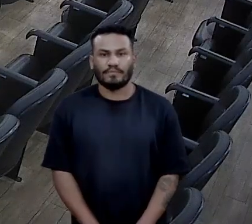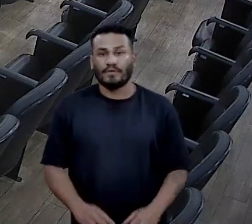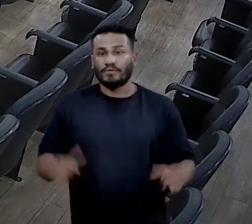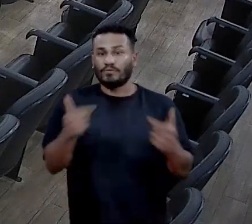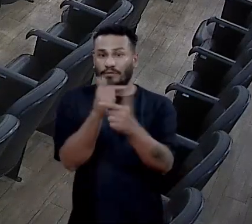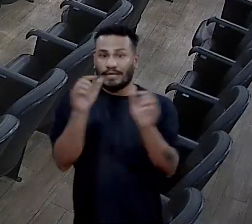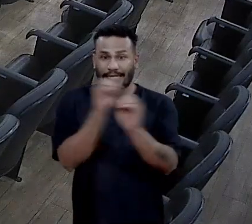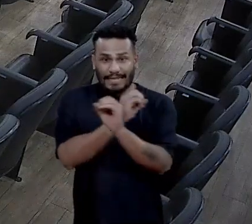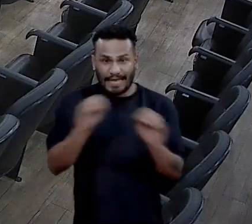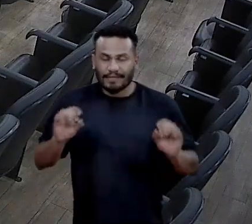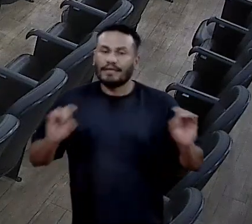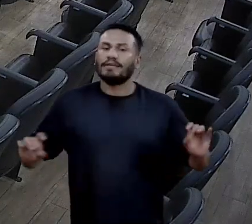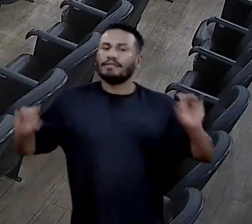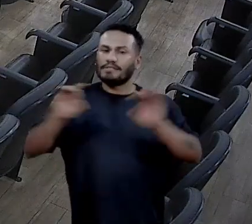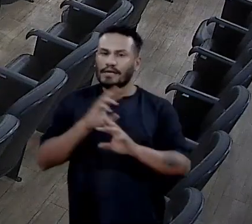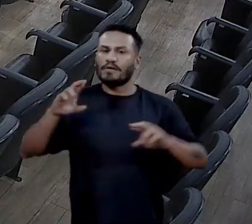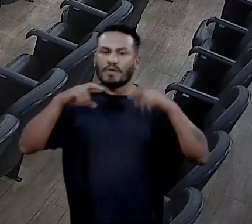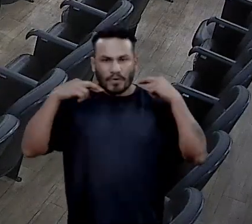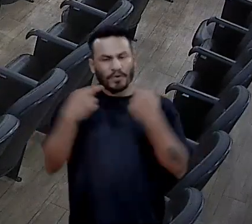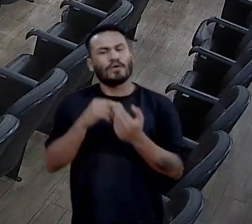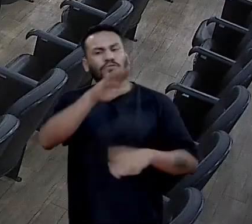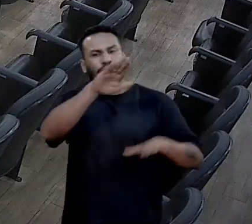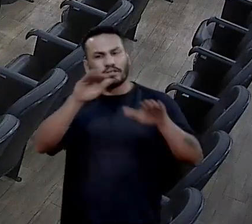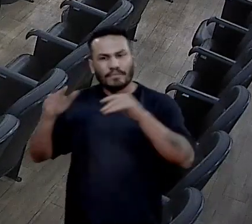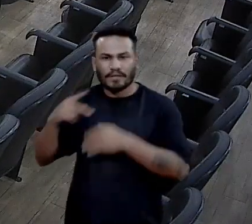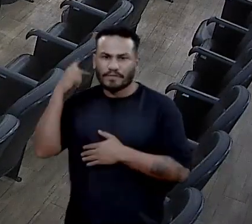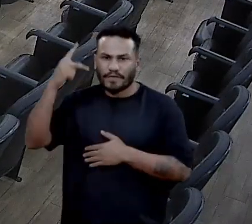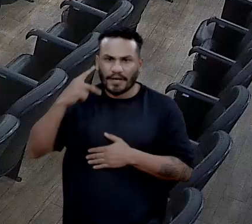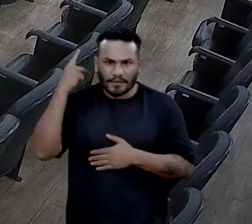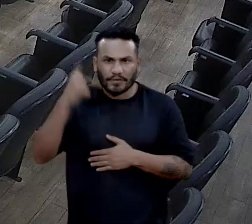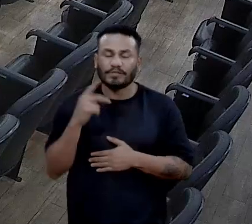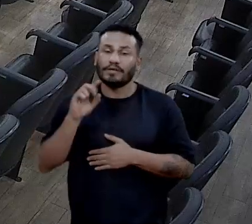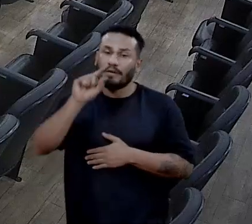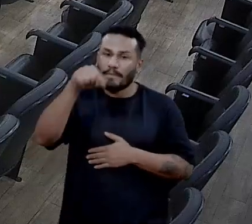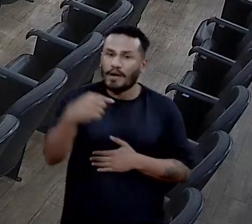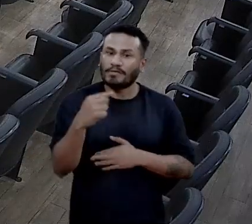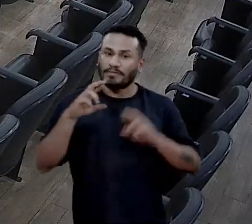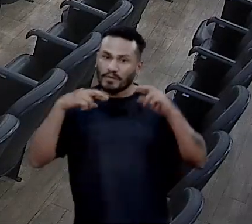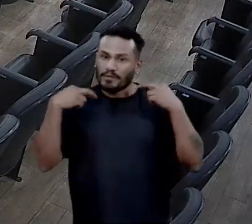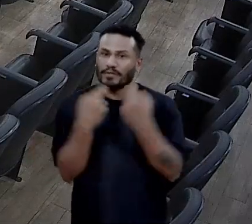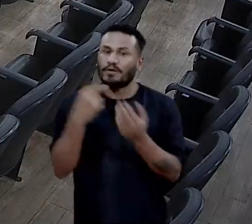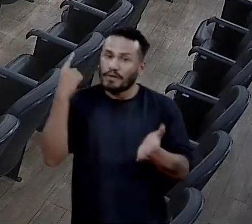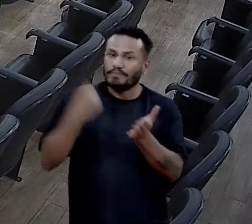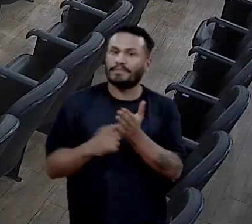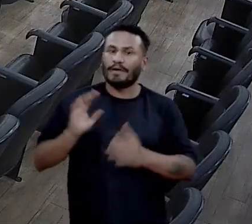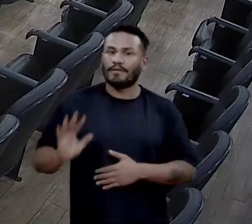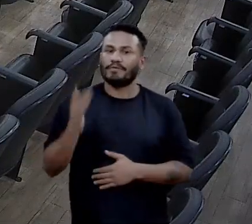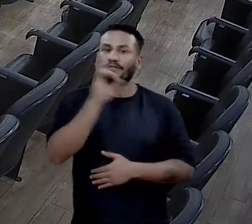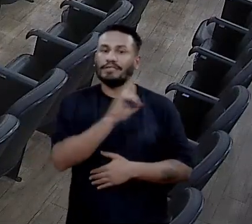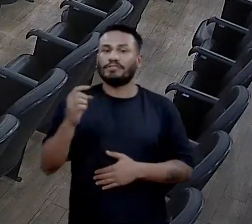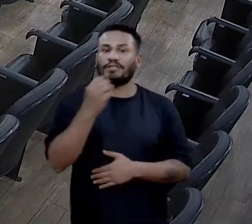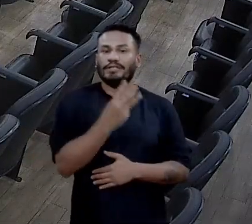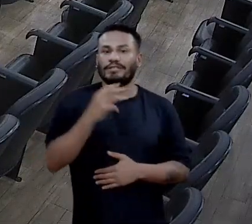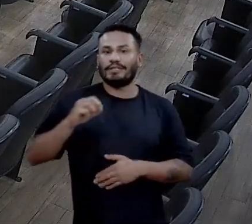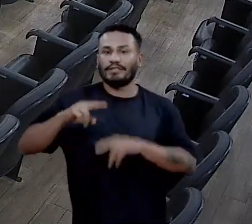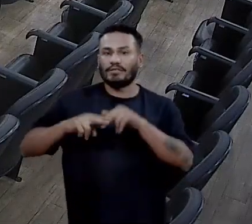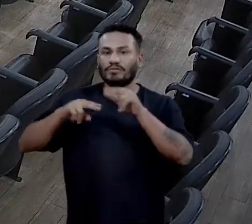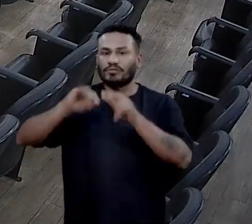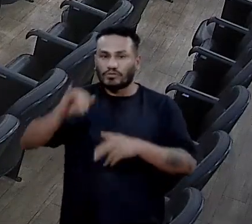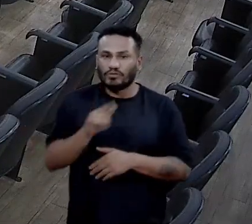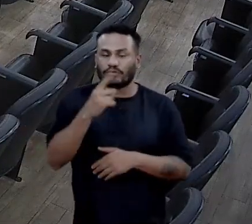Nada mais havendo a tratar, encerra a presente reunião convocando os senhores vereadores para a próxima reunião ordinária a realizar-se no dia 30 de julho